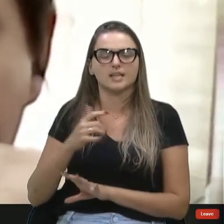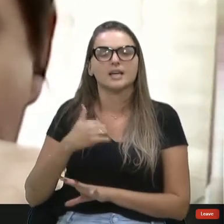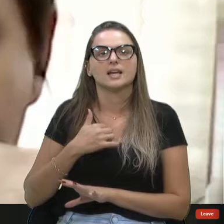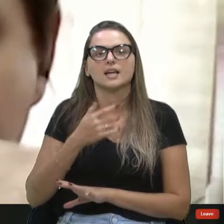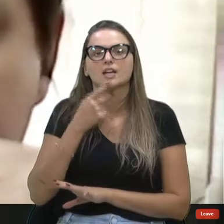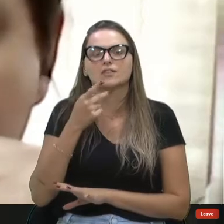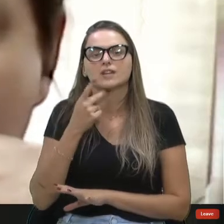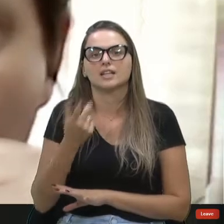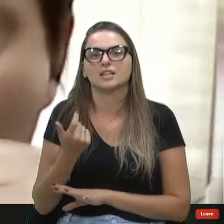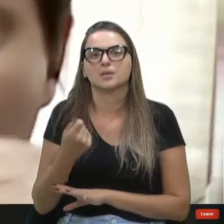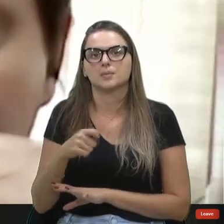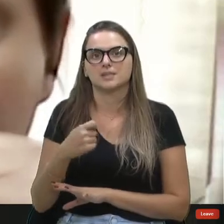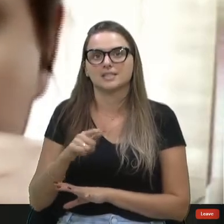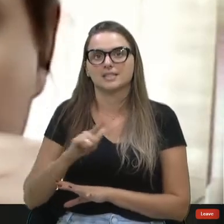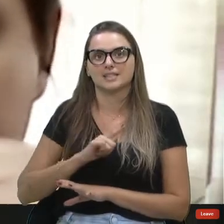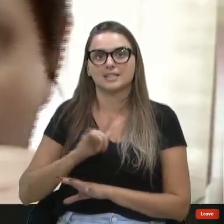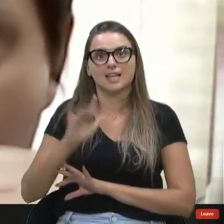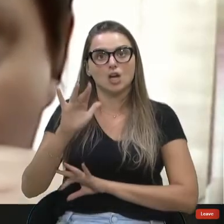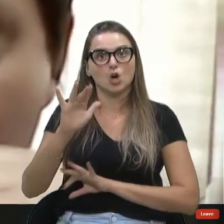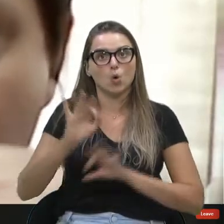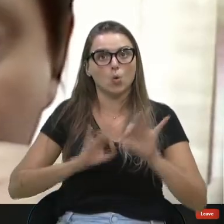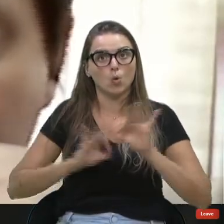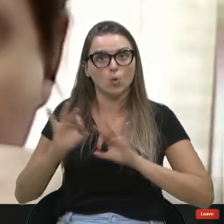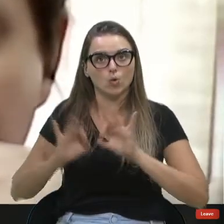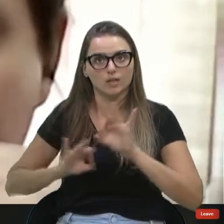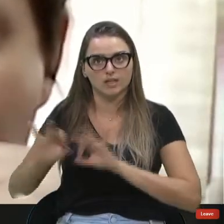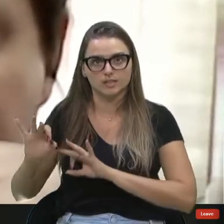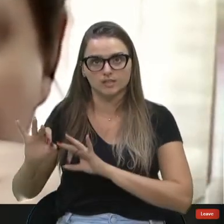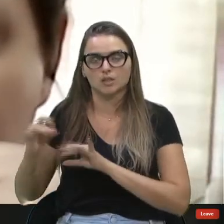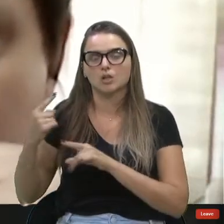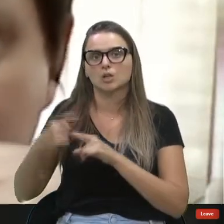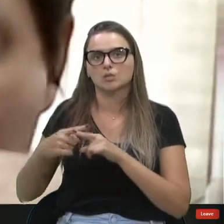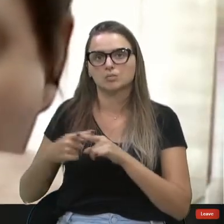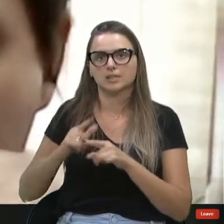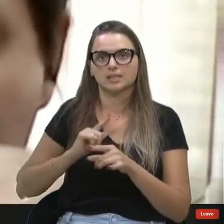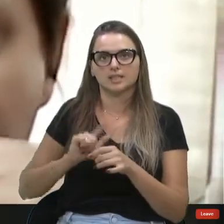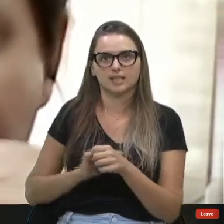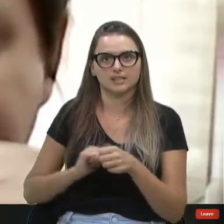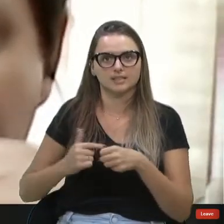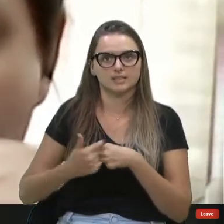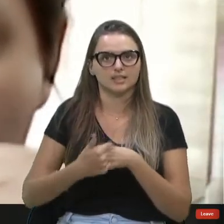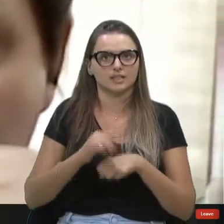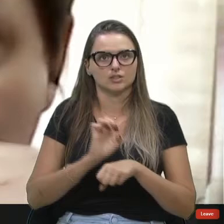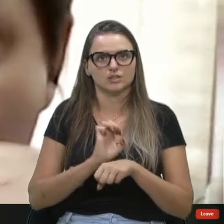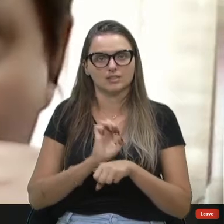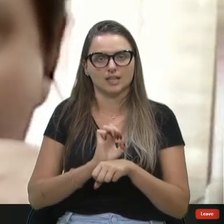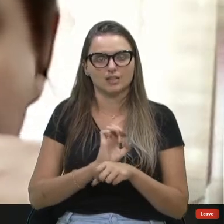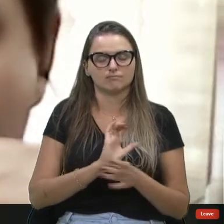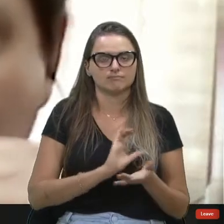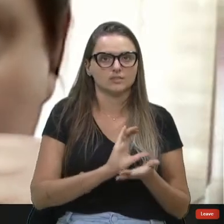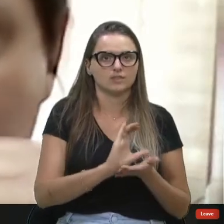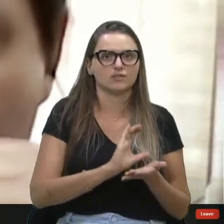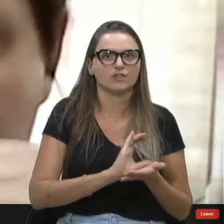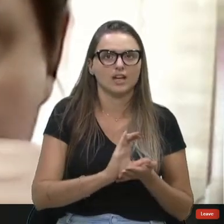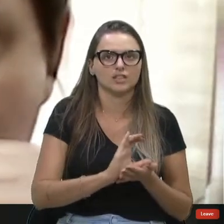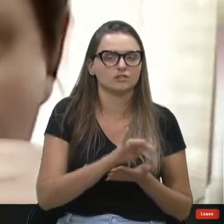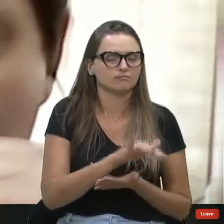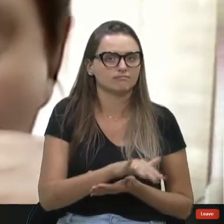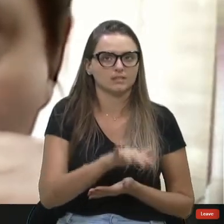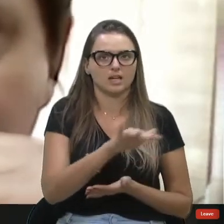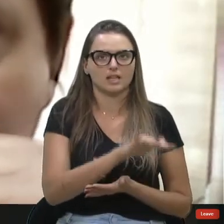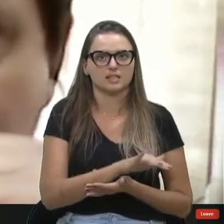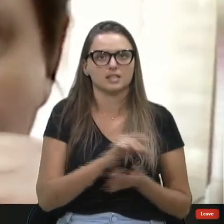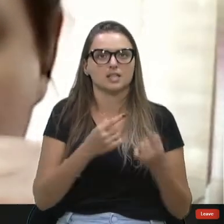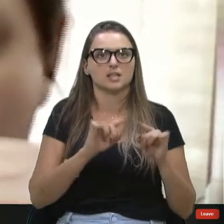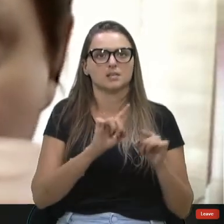tem que haver, sim, uma organização, porque tem cidades aqui do estado que investem muito em vários setores, mas